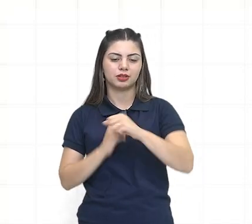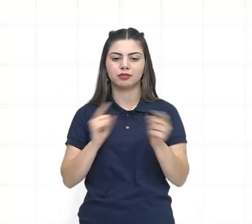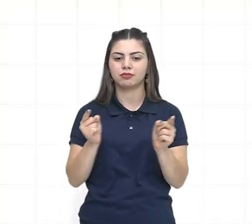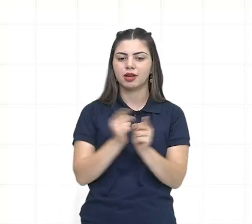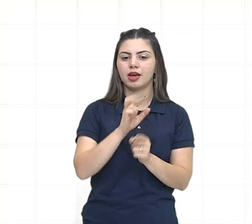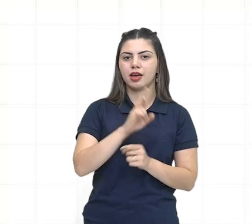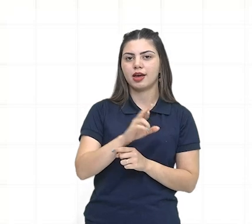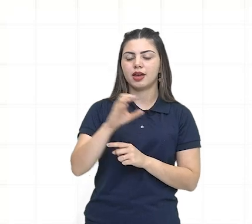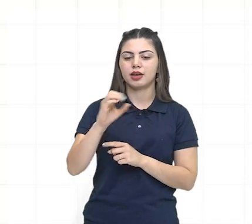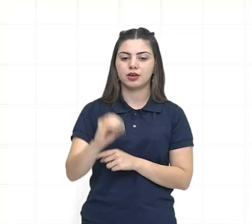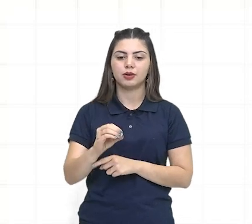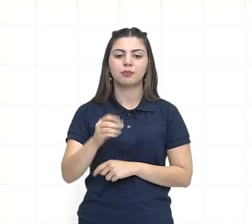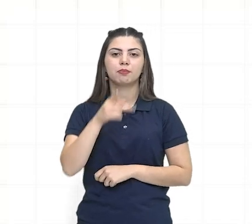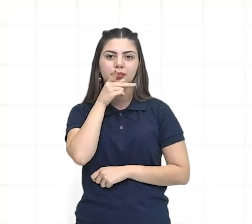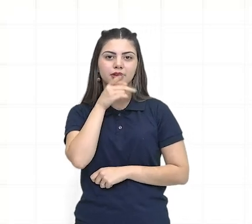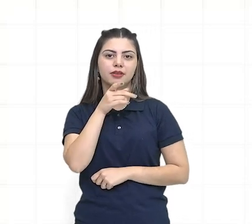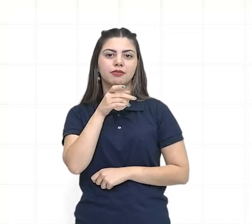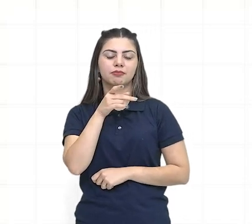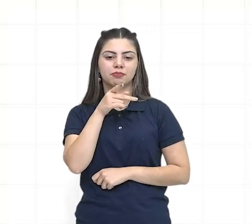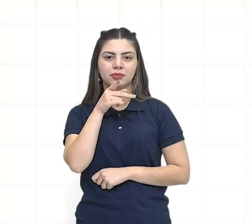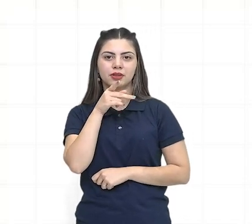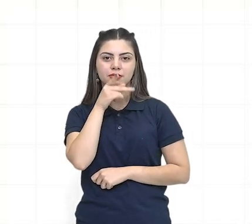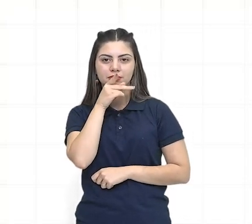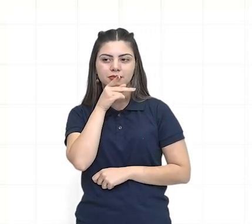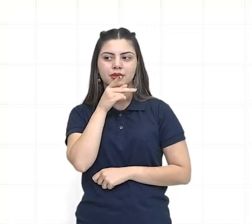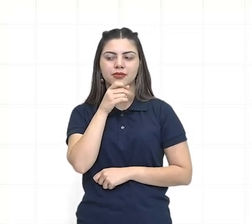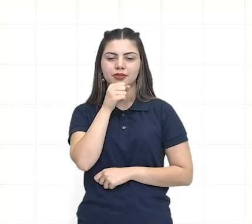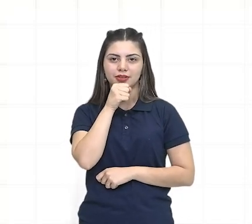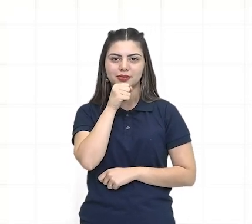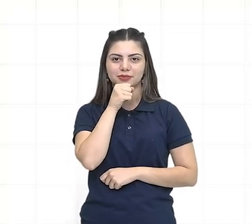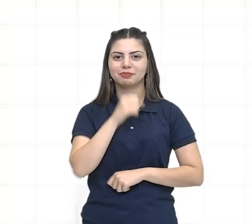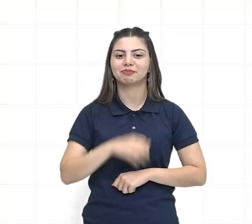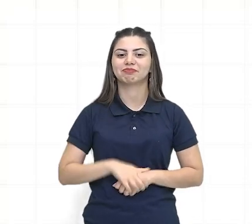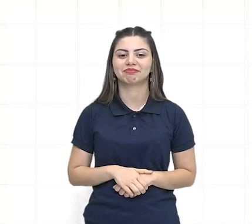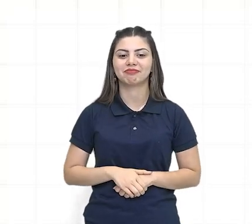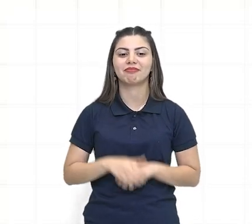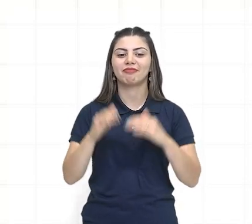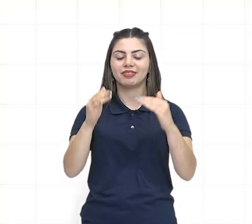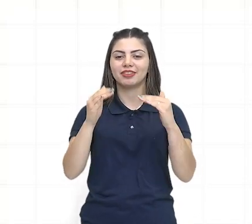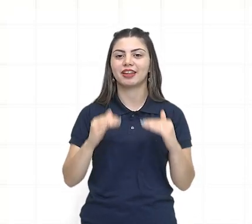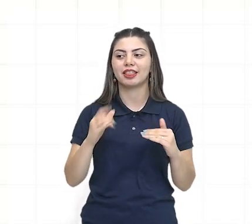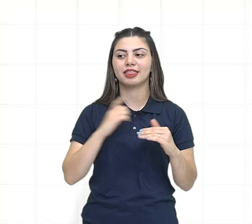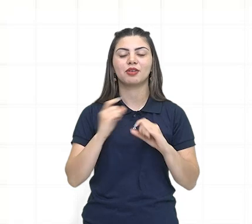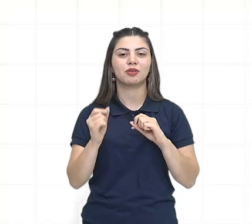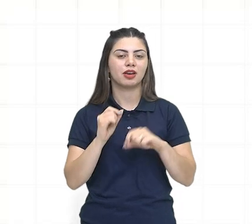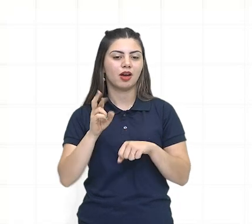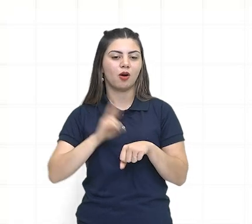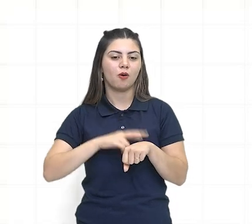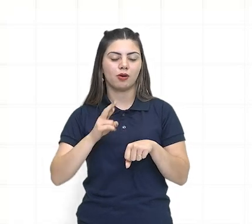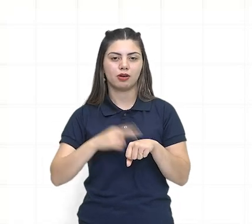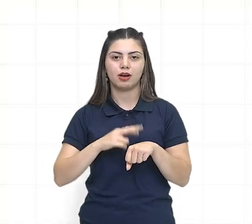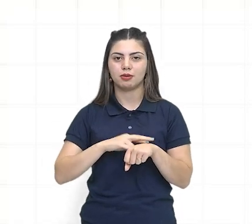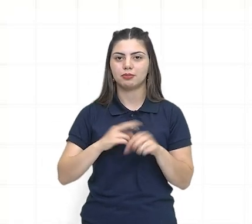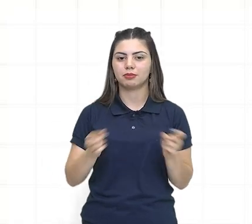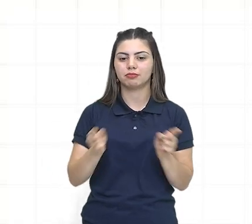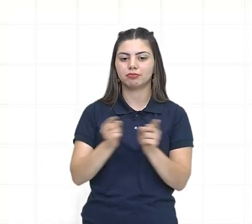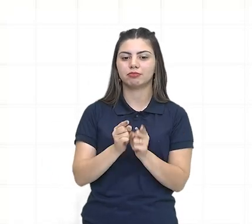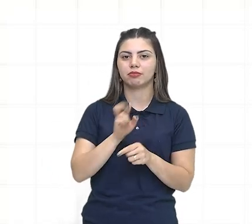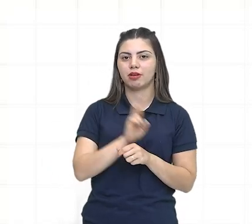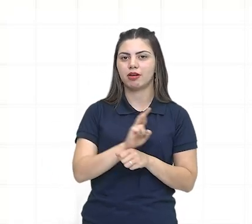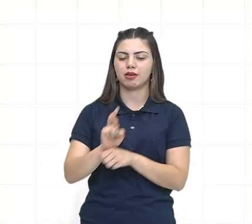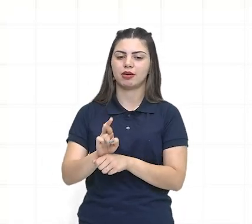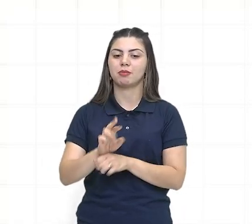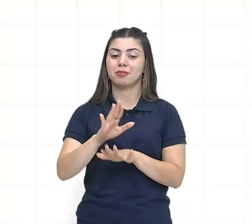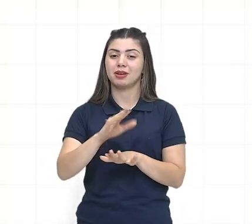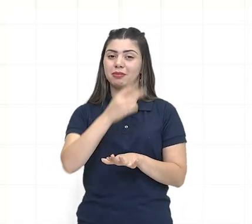RO, capital, Porto Velho. Roraima, sigla RR. Muita